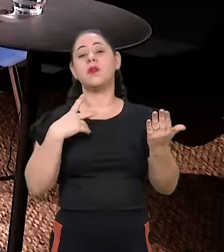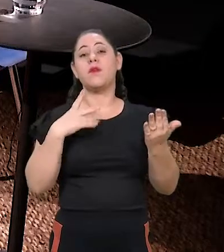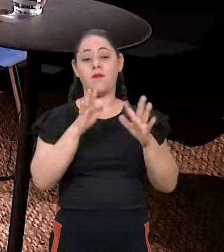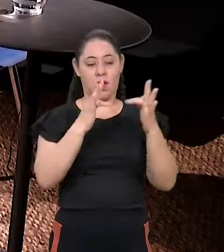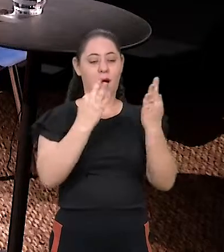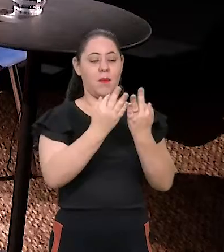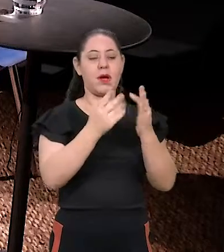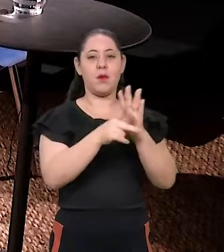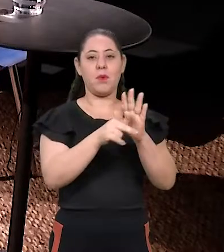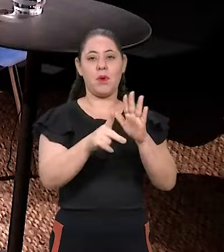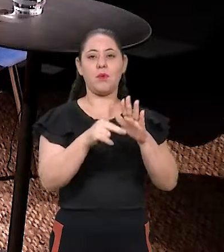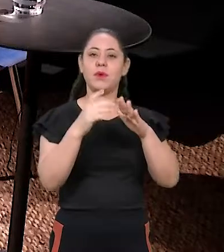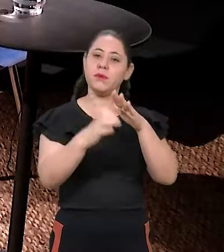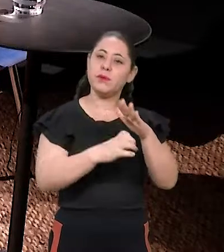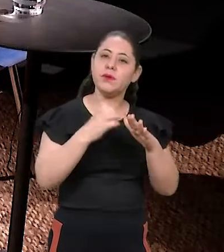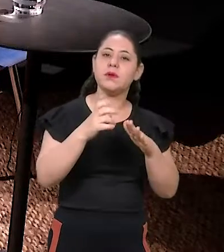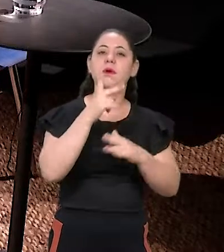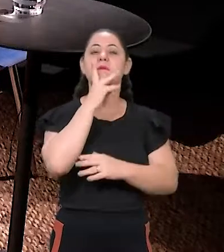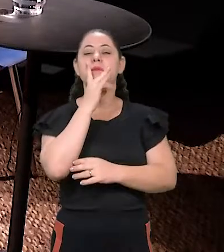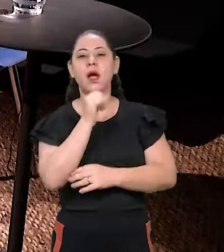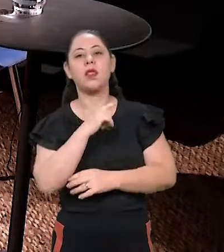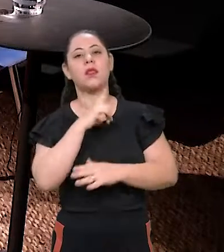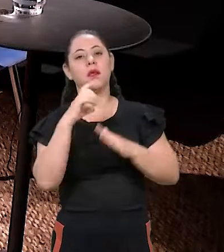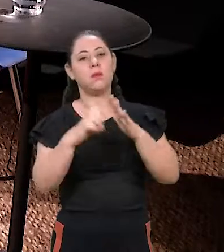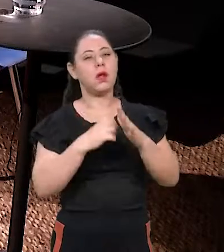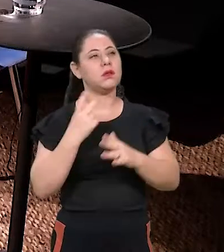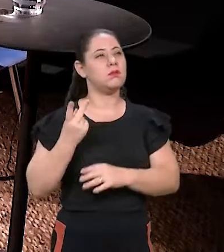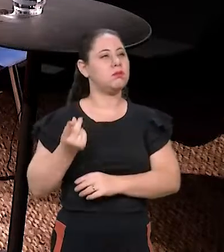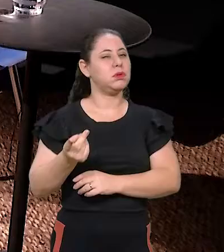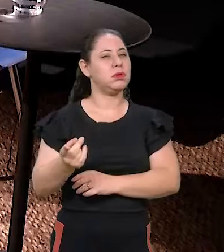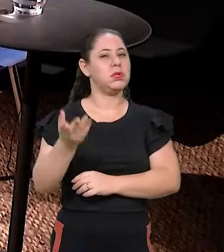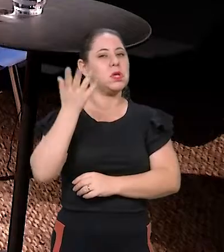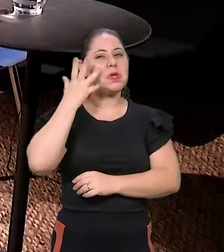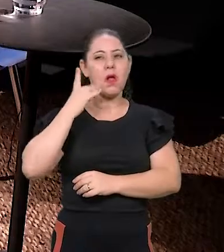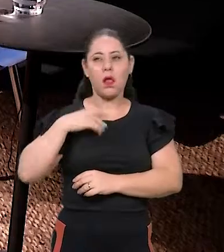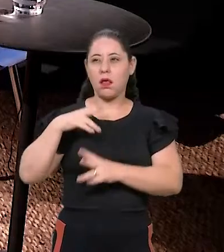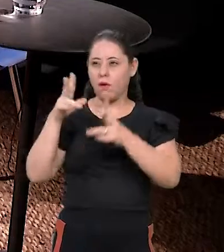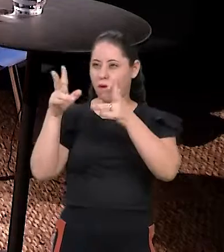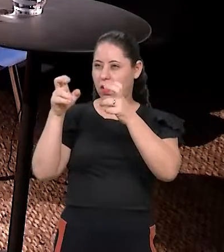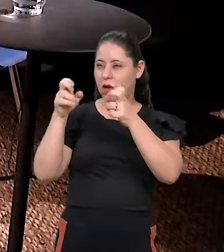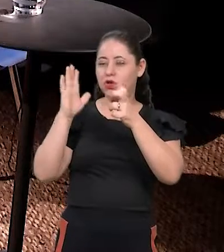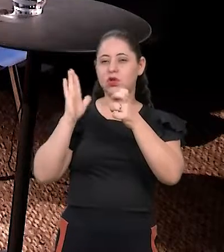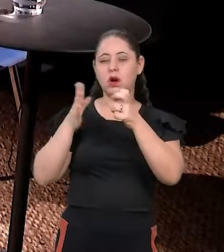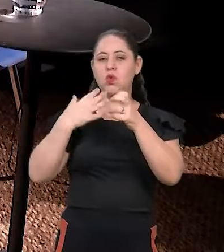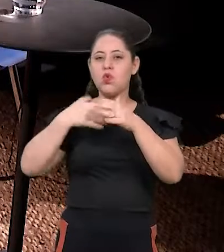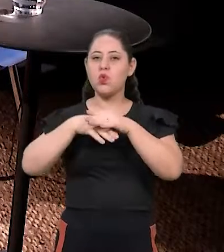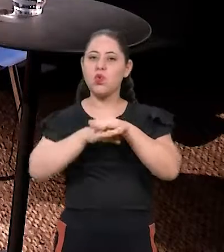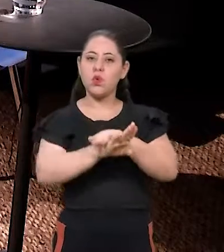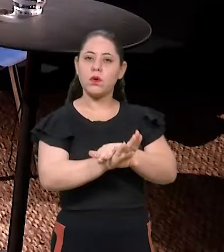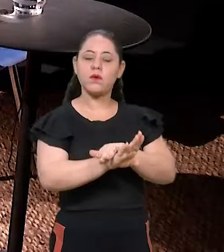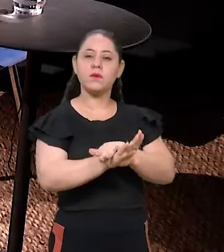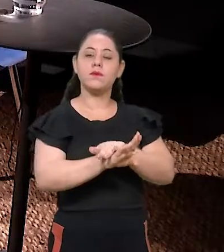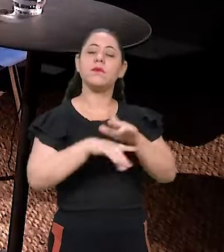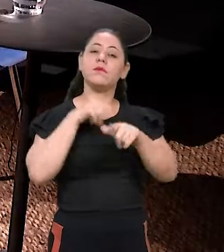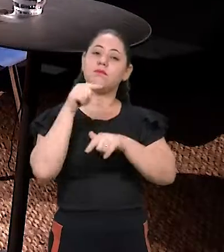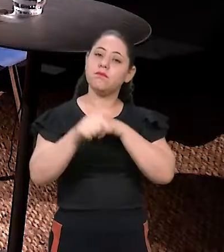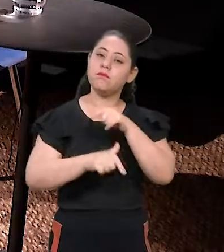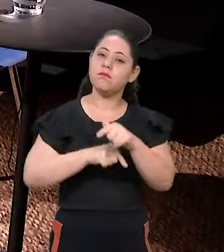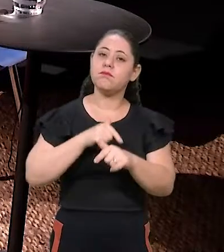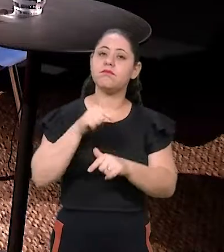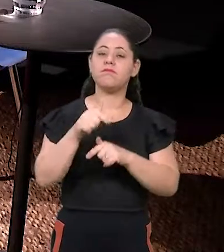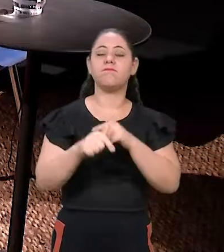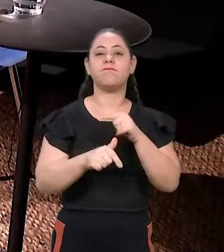isso? Eu venho de família de negócio, né? Meu pai teve negócio desde criança, então